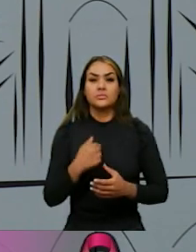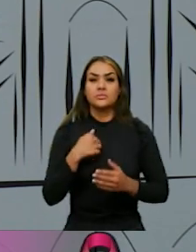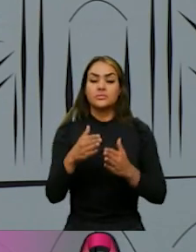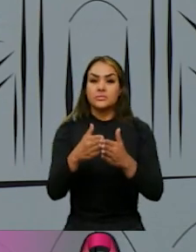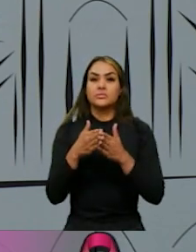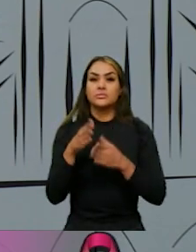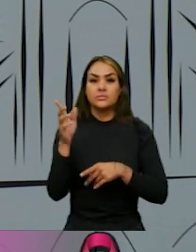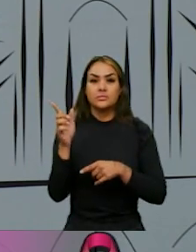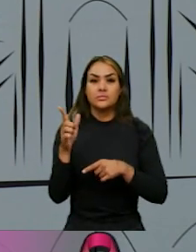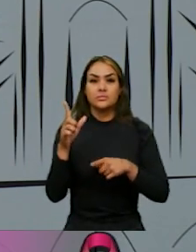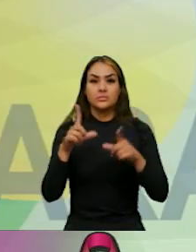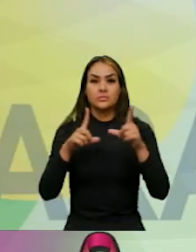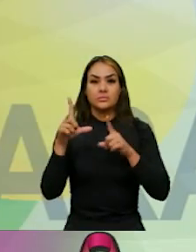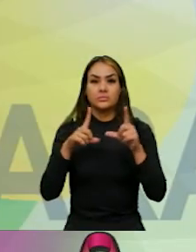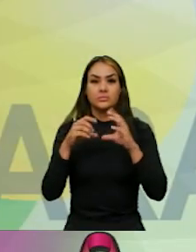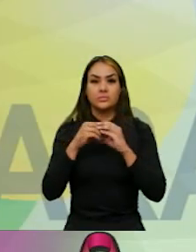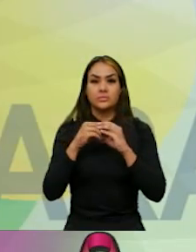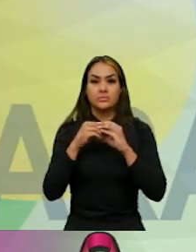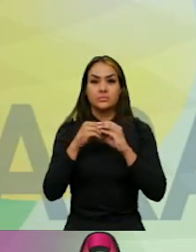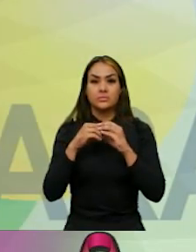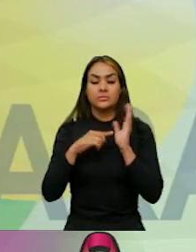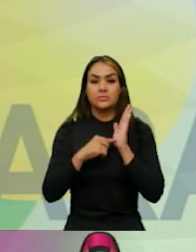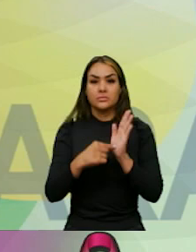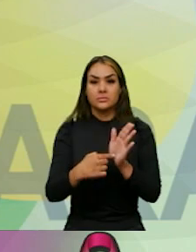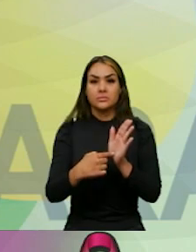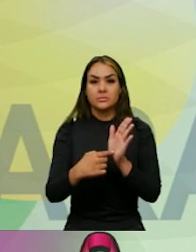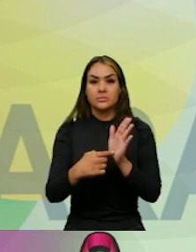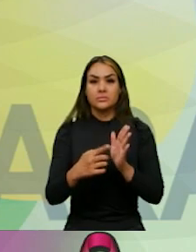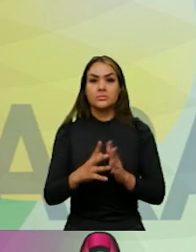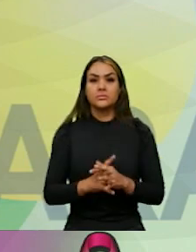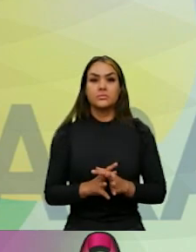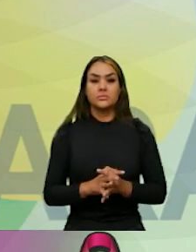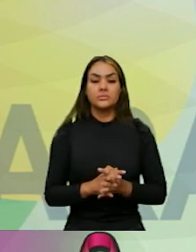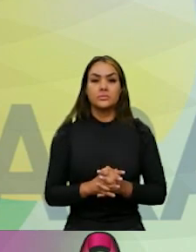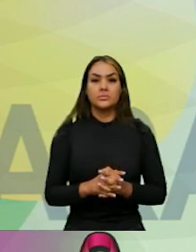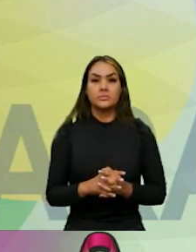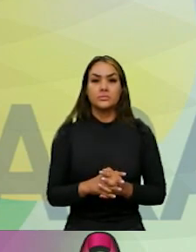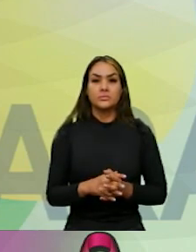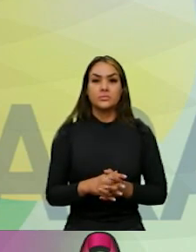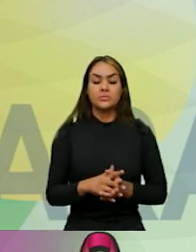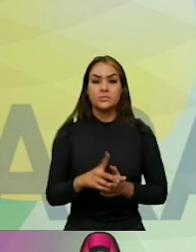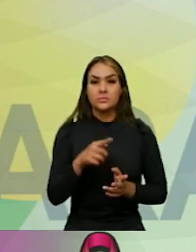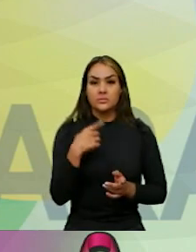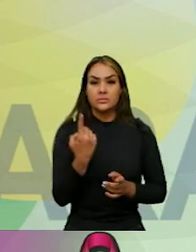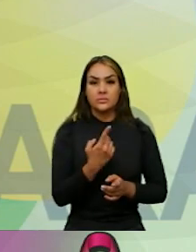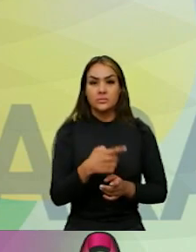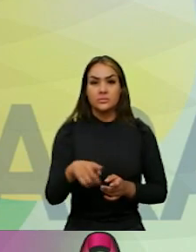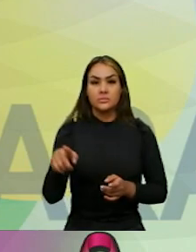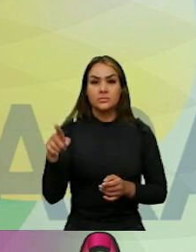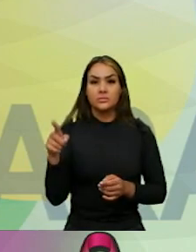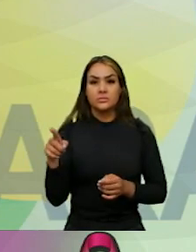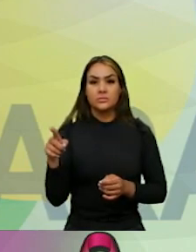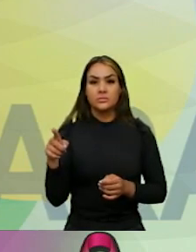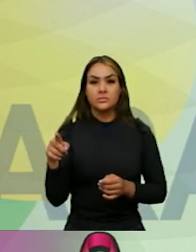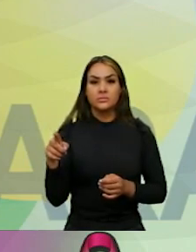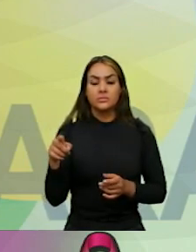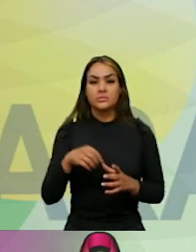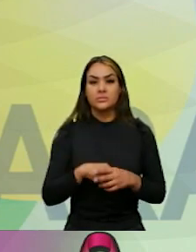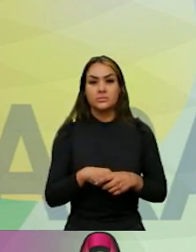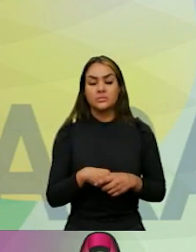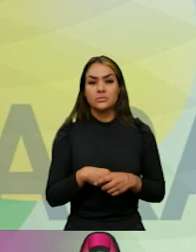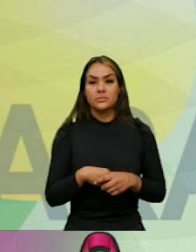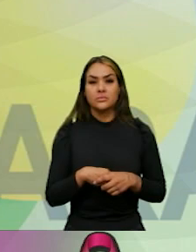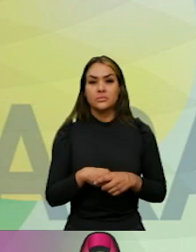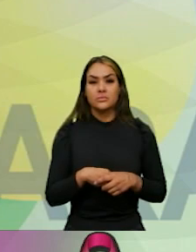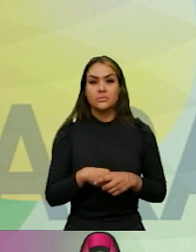imagem, porque nós fomos até Lins falar com o Fábio Abrita, que é um dos diretores da